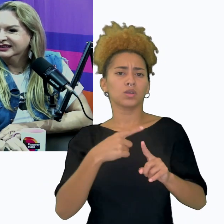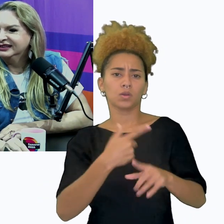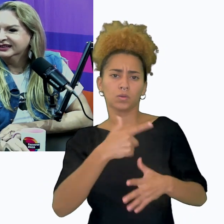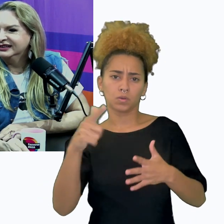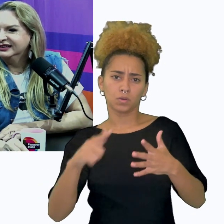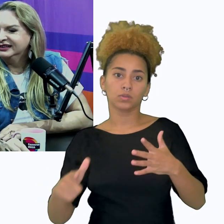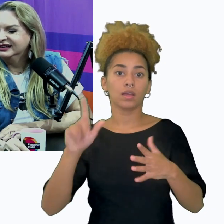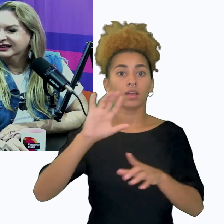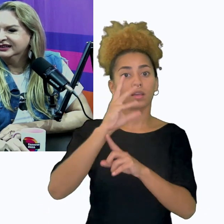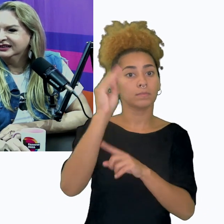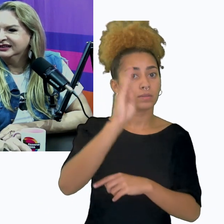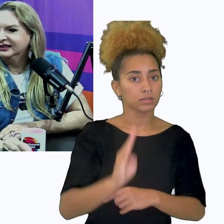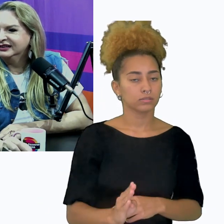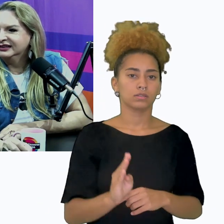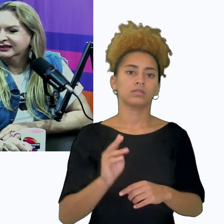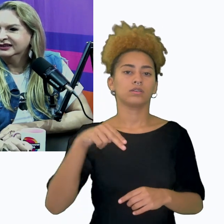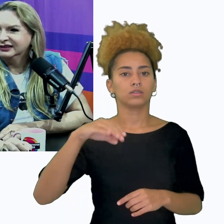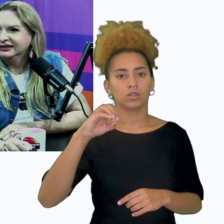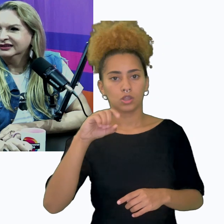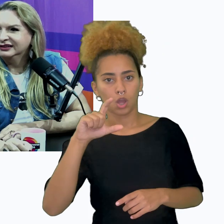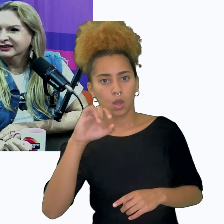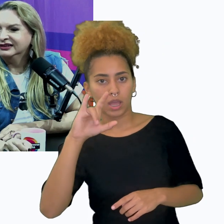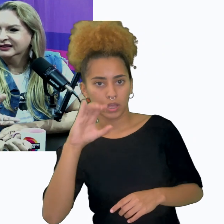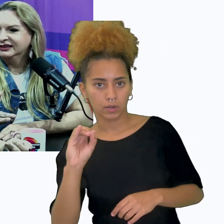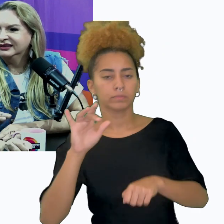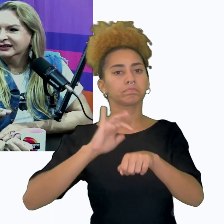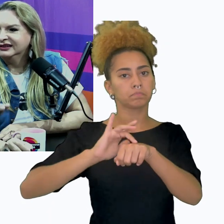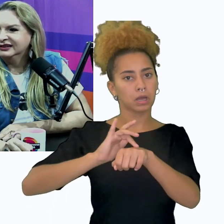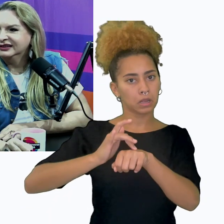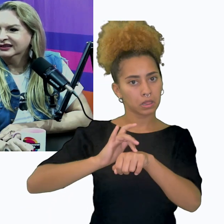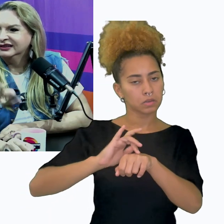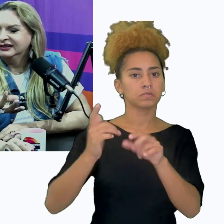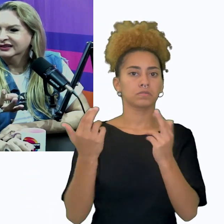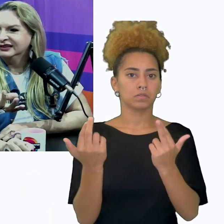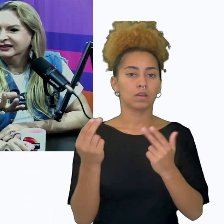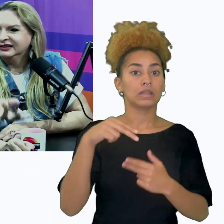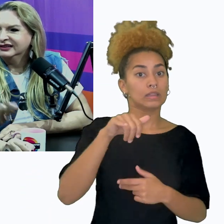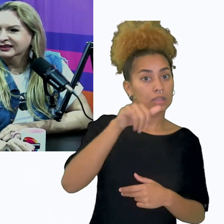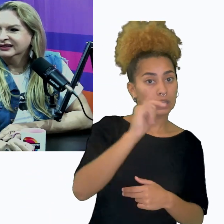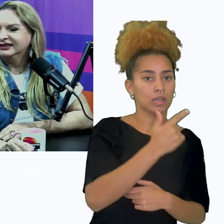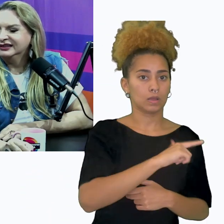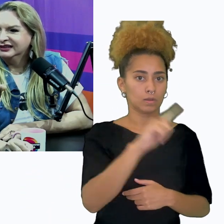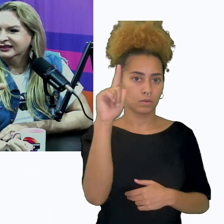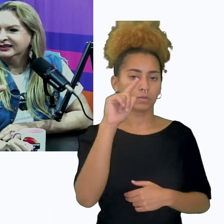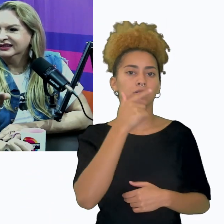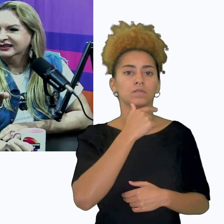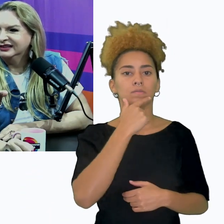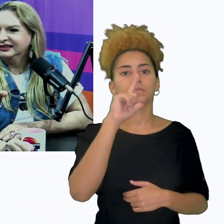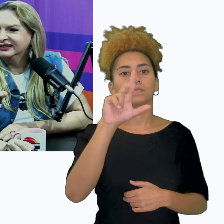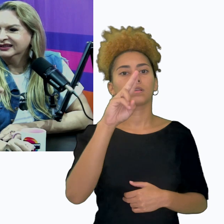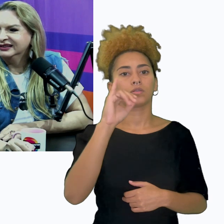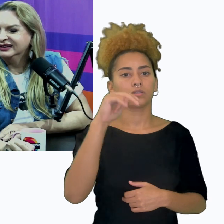porque o Metamorfose era só de artistas brasileiros, né? O Noélio era bailarino ainda, não era o Ney, quem era o Ney era o Luciano